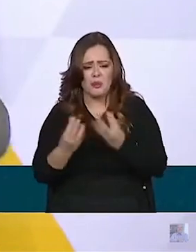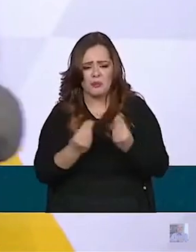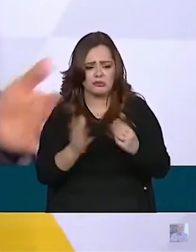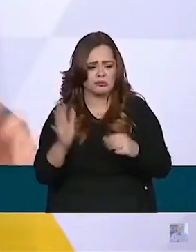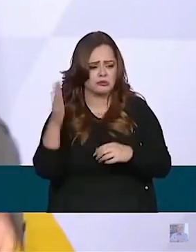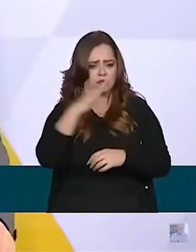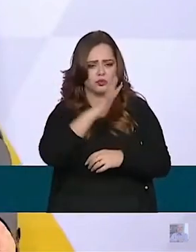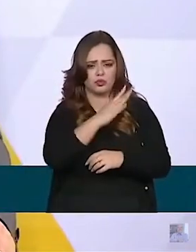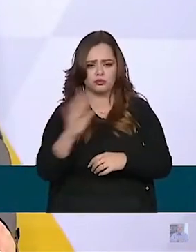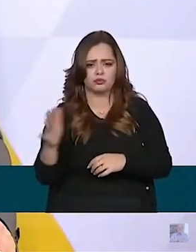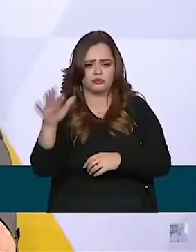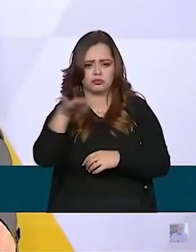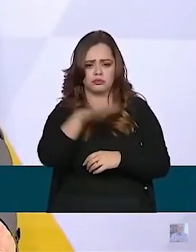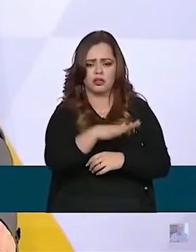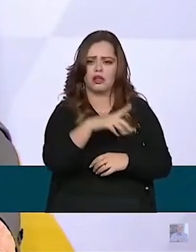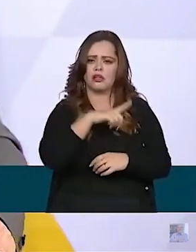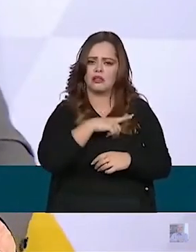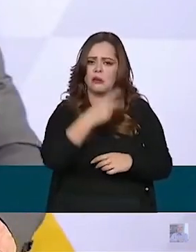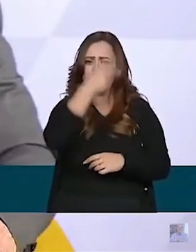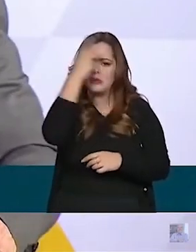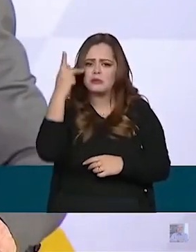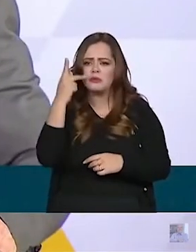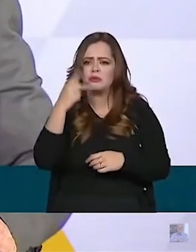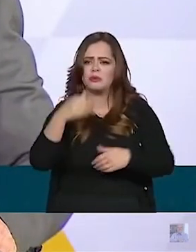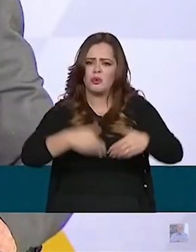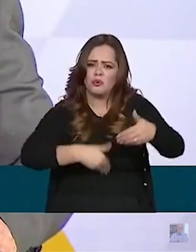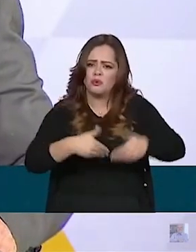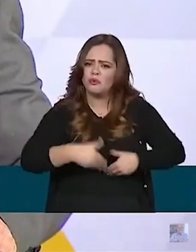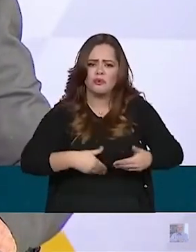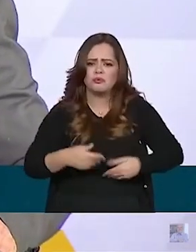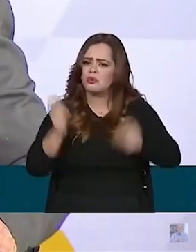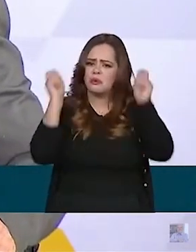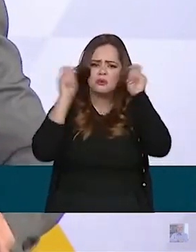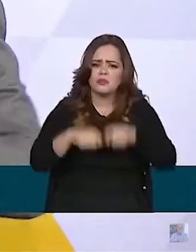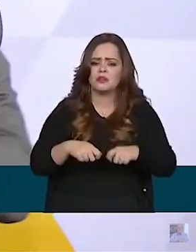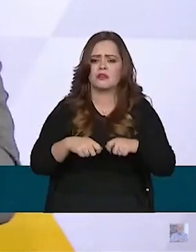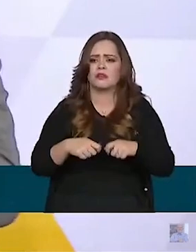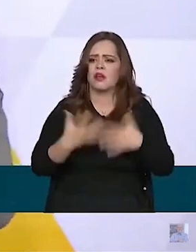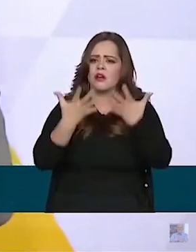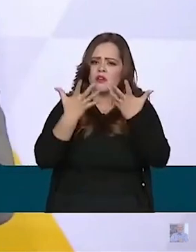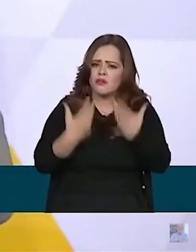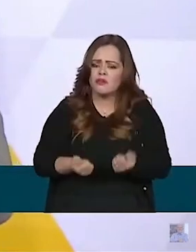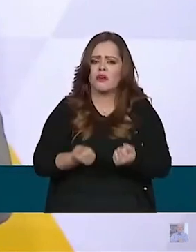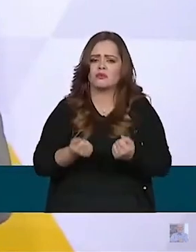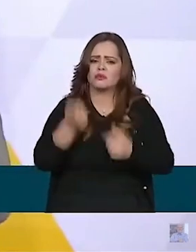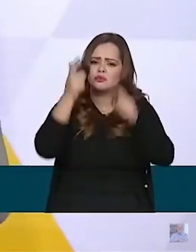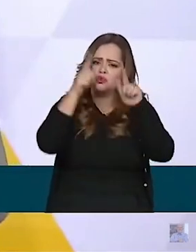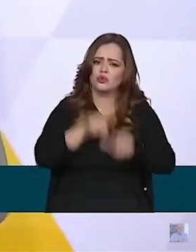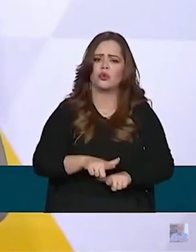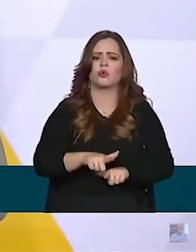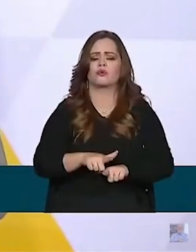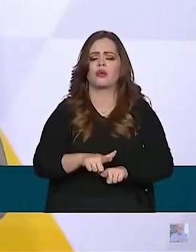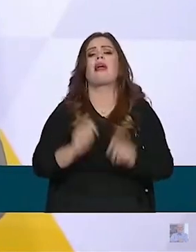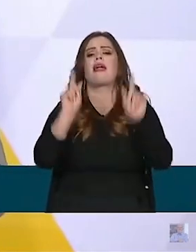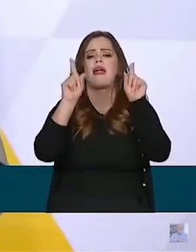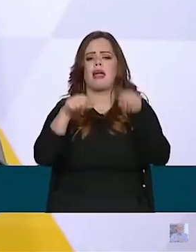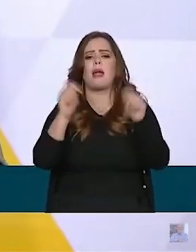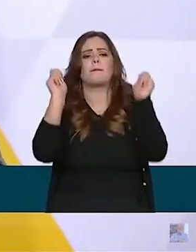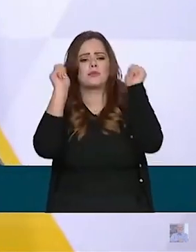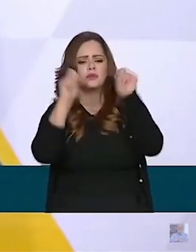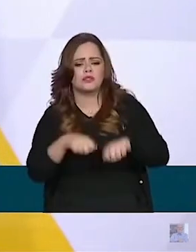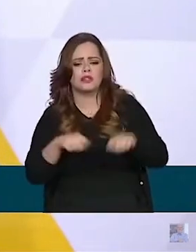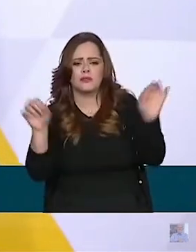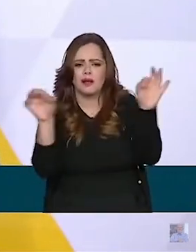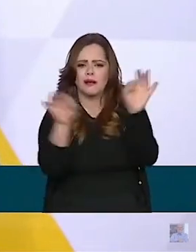marítima, tenha gente passando fome. Não é possível. Então, nós vamos provar outra vez que é possível acabar